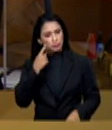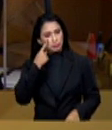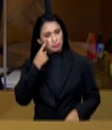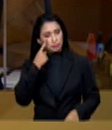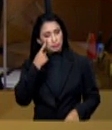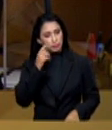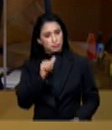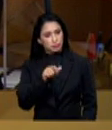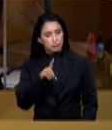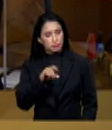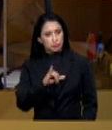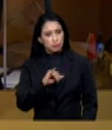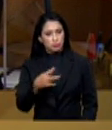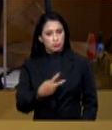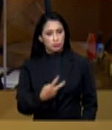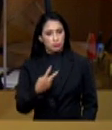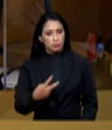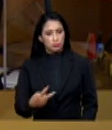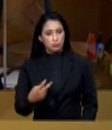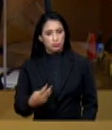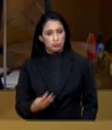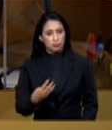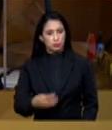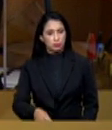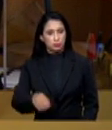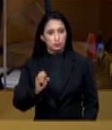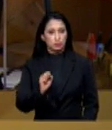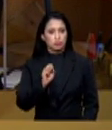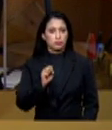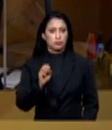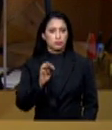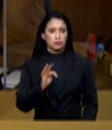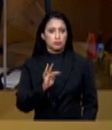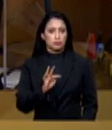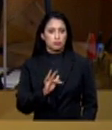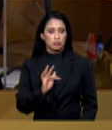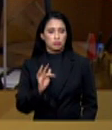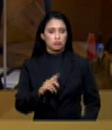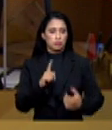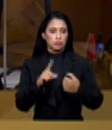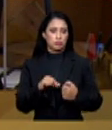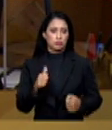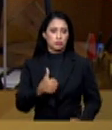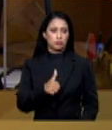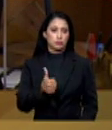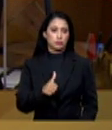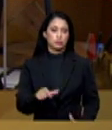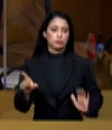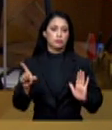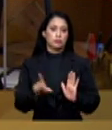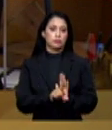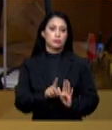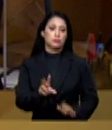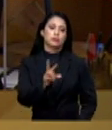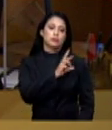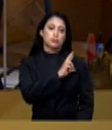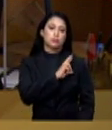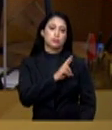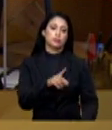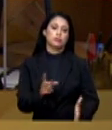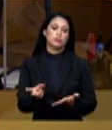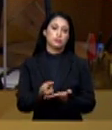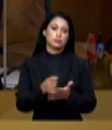da TIM 2238 esse Supremo já declarou a constitucionalidade do artigo 11 da lei de responsabilidade fiscal